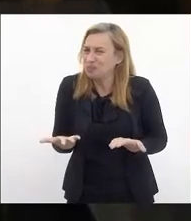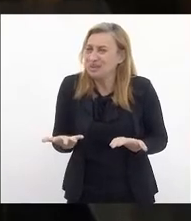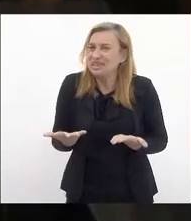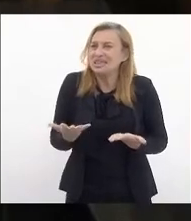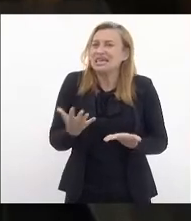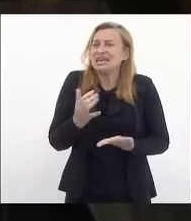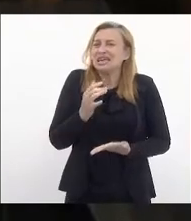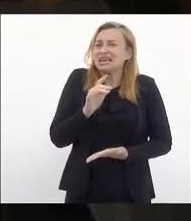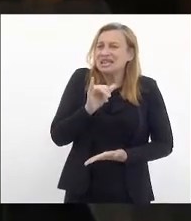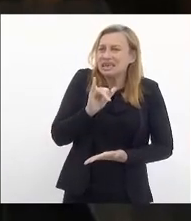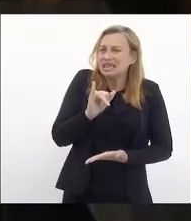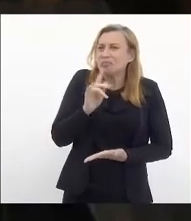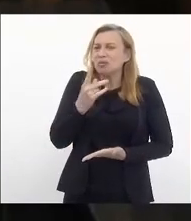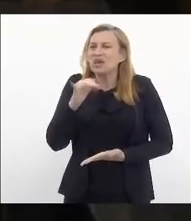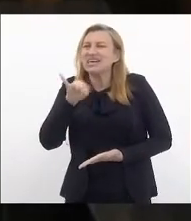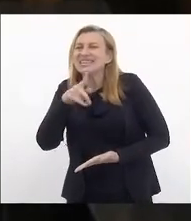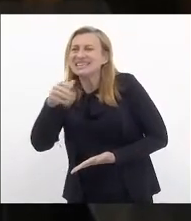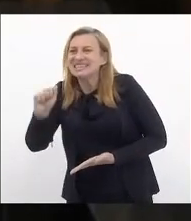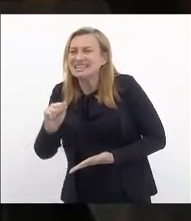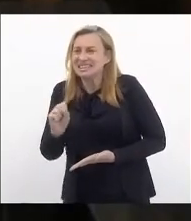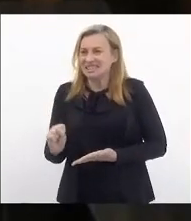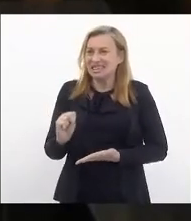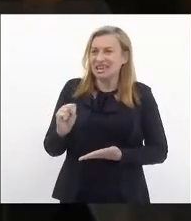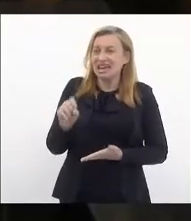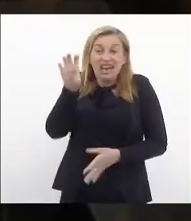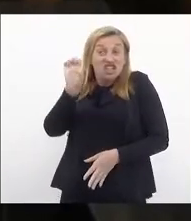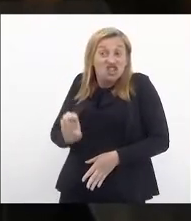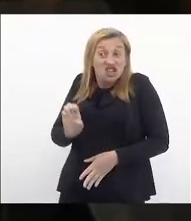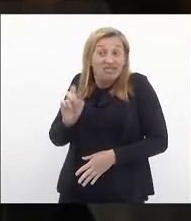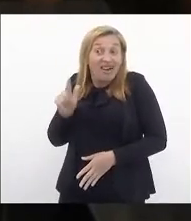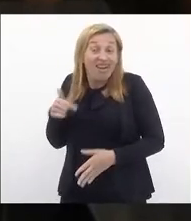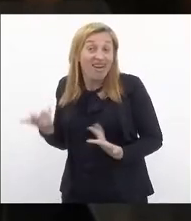hipocrisia é a forma que a esquerda trata